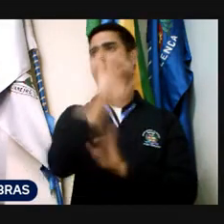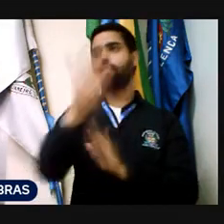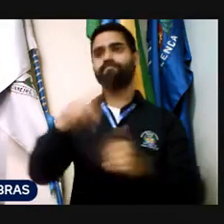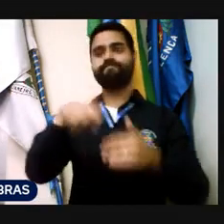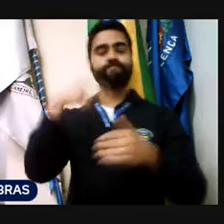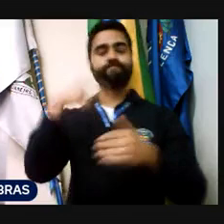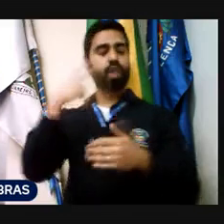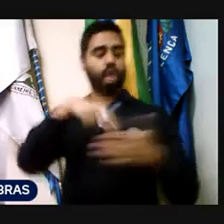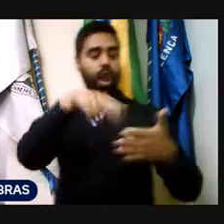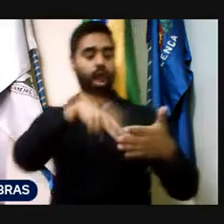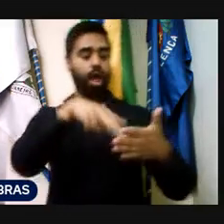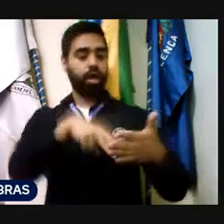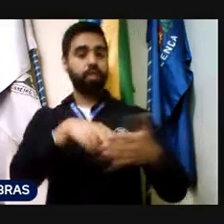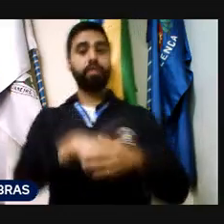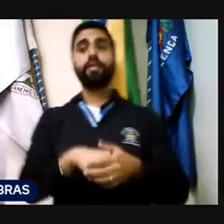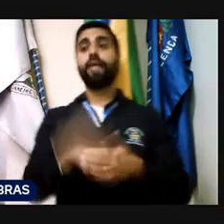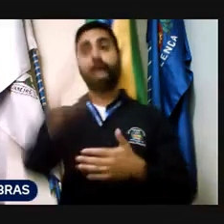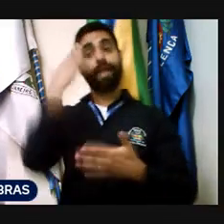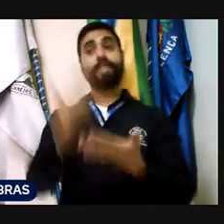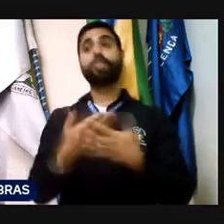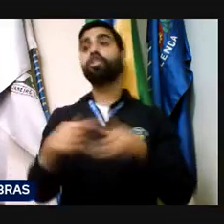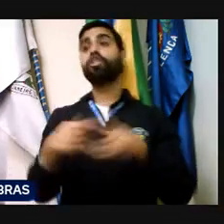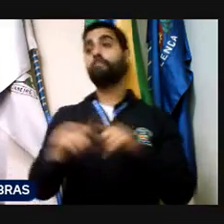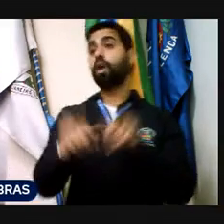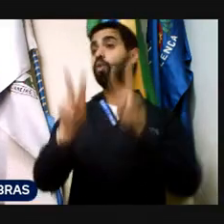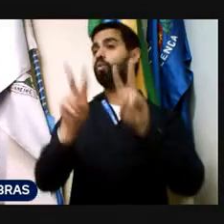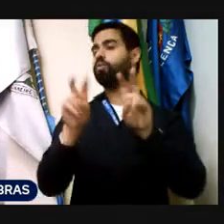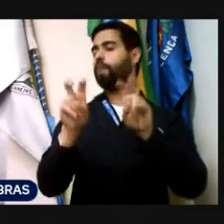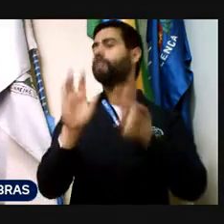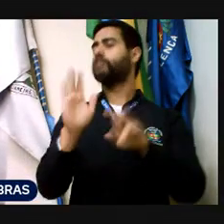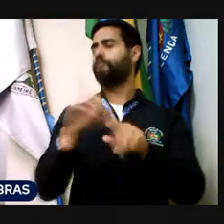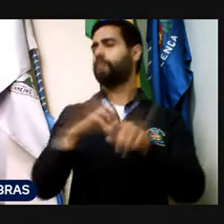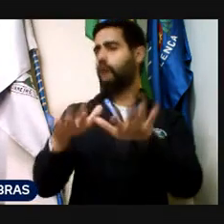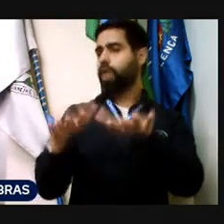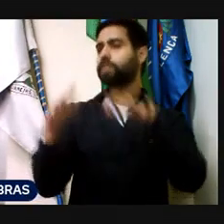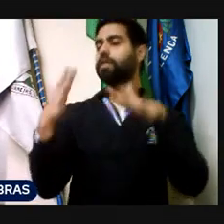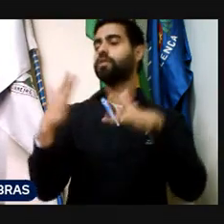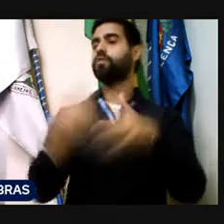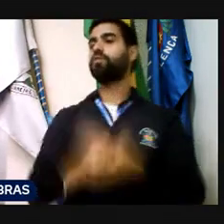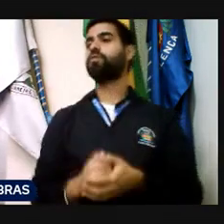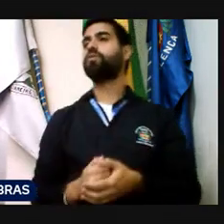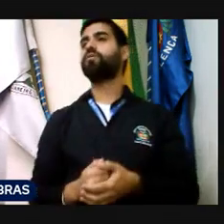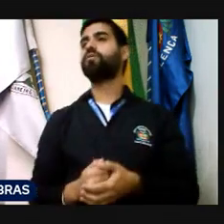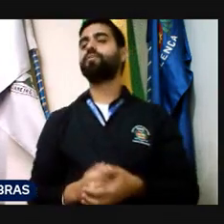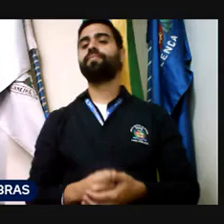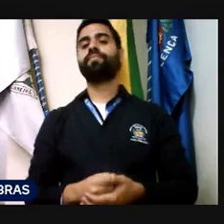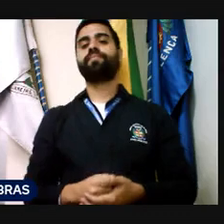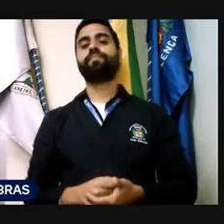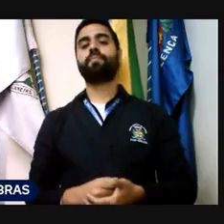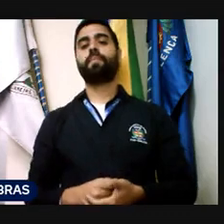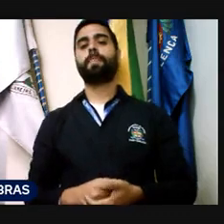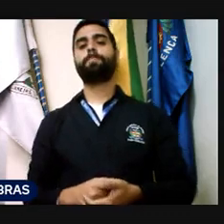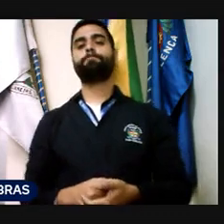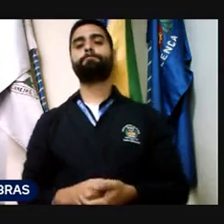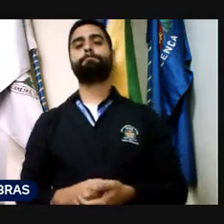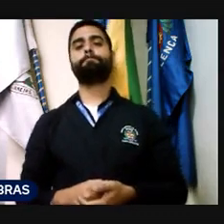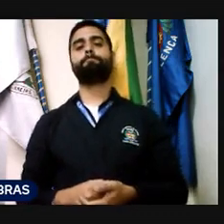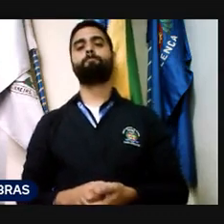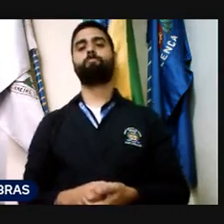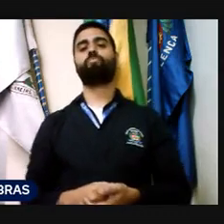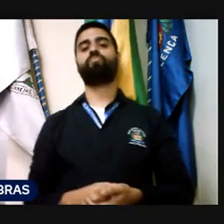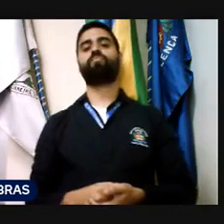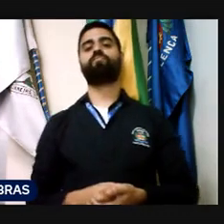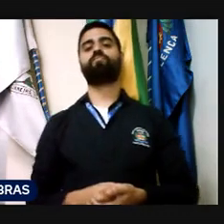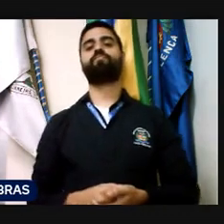dessa Igreja Casa Legislativa, confiante que o assunto merecerá de Vossa Excelência e dos dignos vereadores a habitual atenção com que trata as matérias do nosso